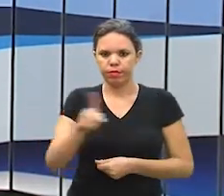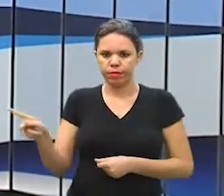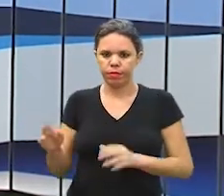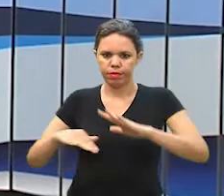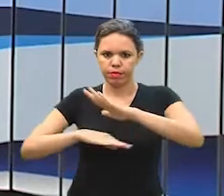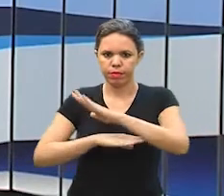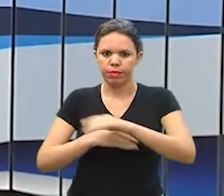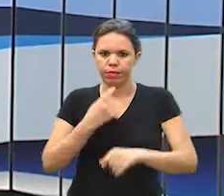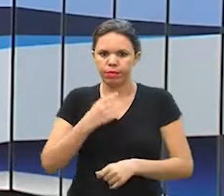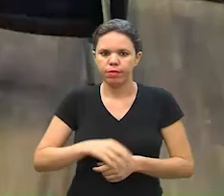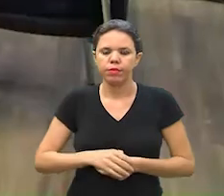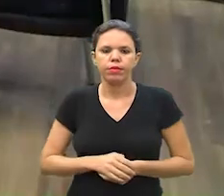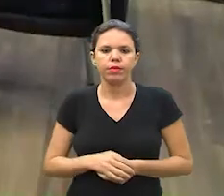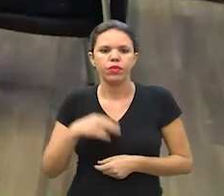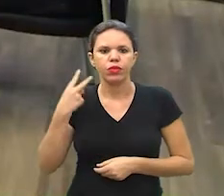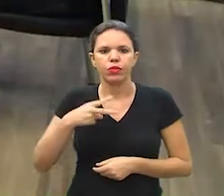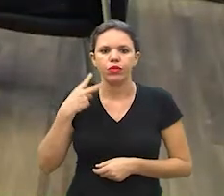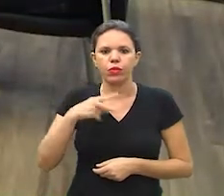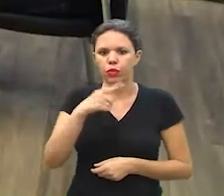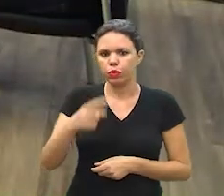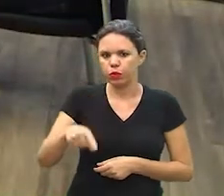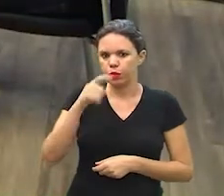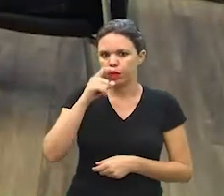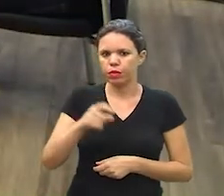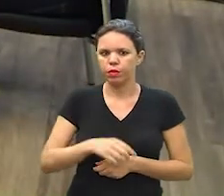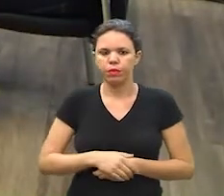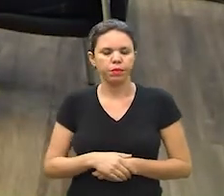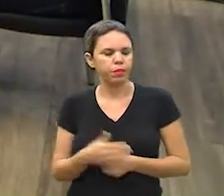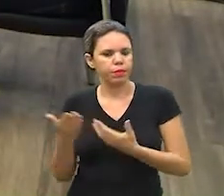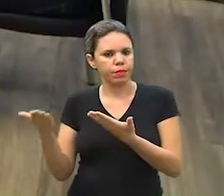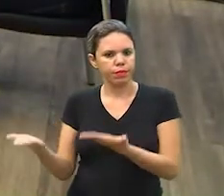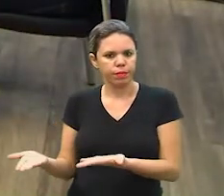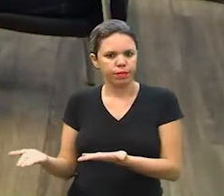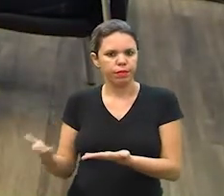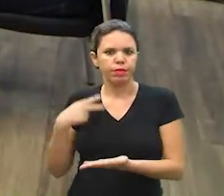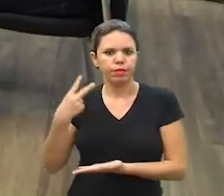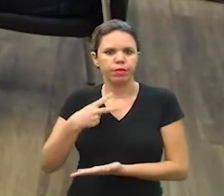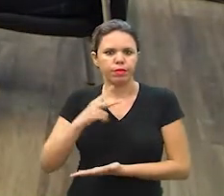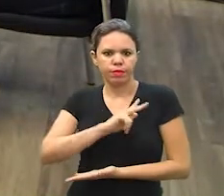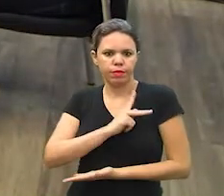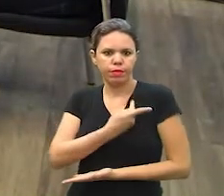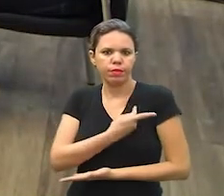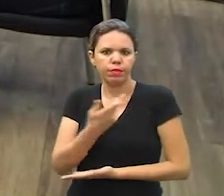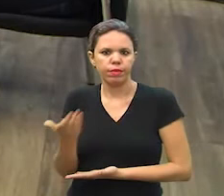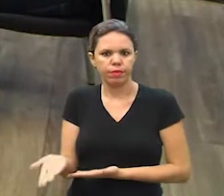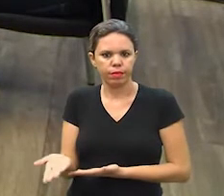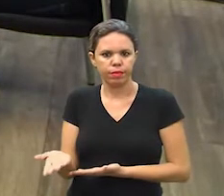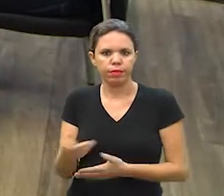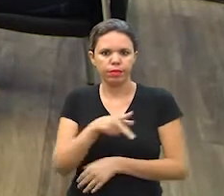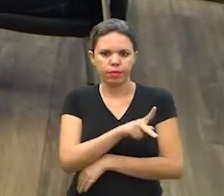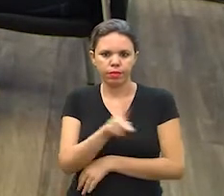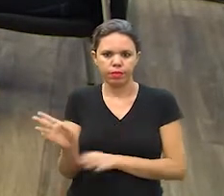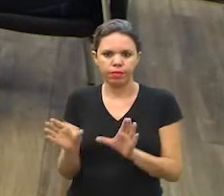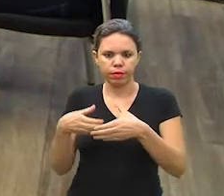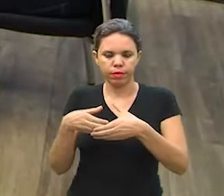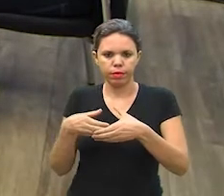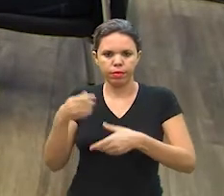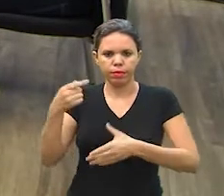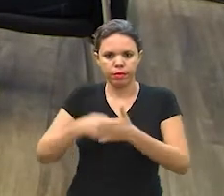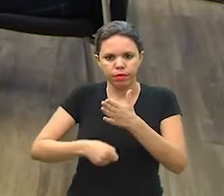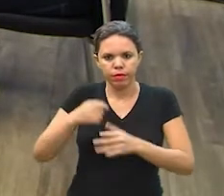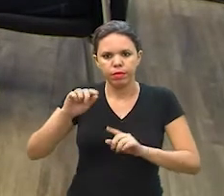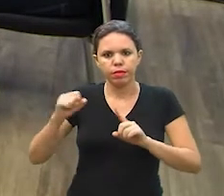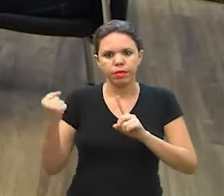da Câmara de Campinas, o vereador Zé Carlos, aqui no estúdio o vereador Paulo Haddad, presidente da Comissão de